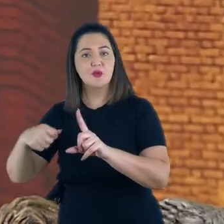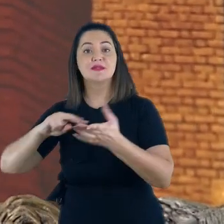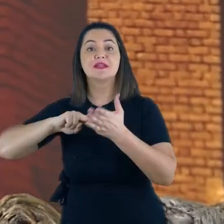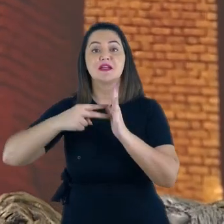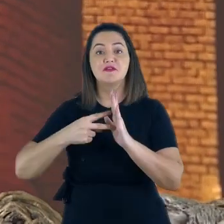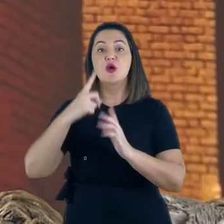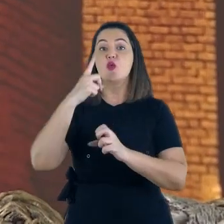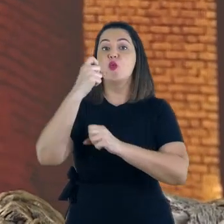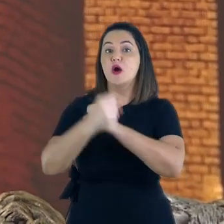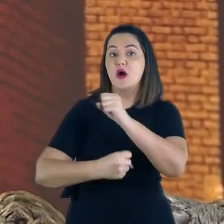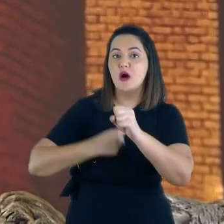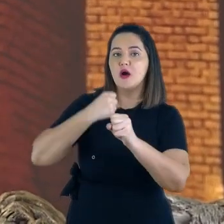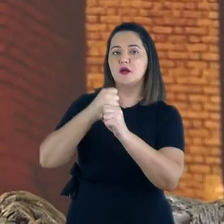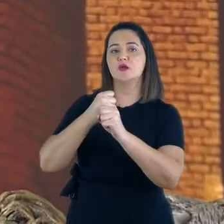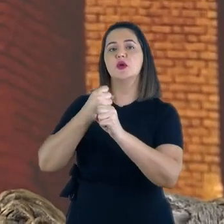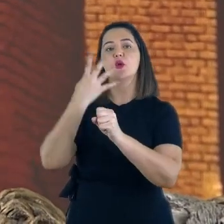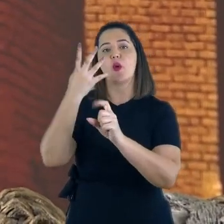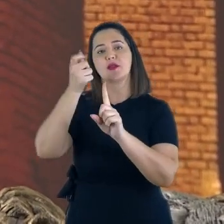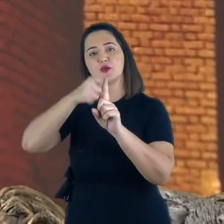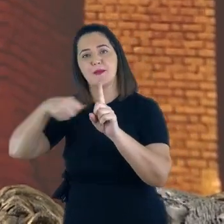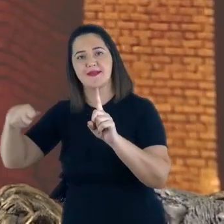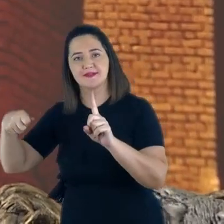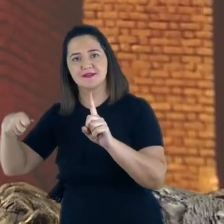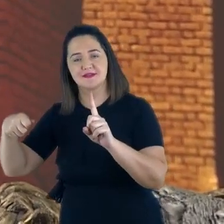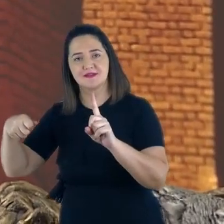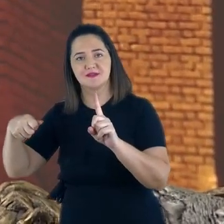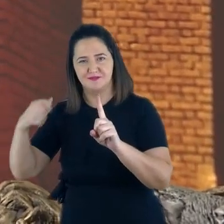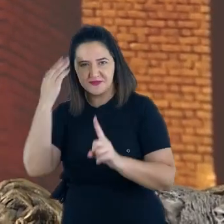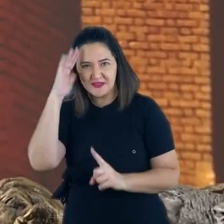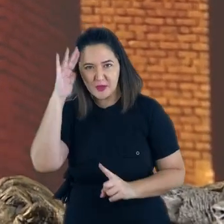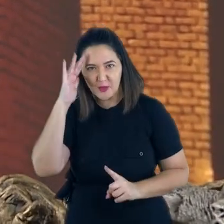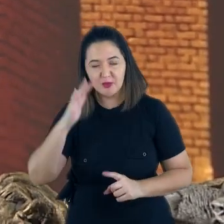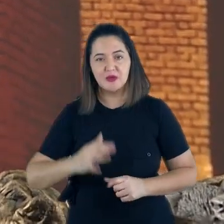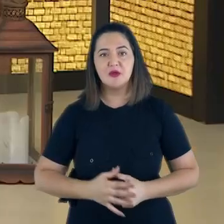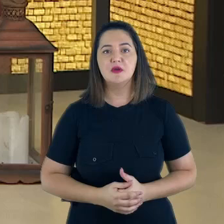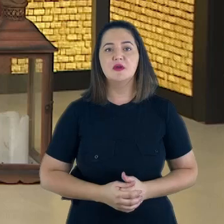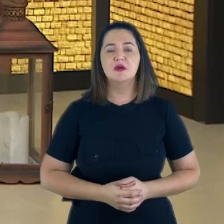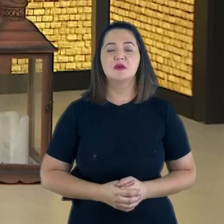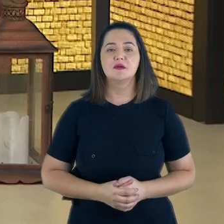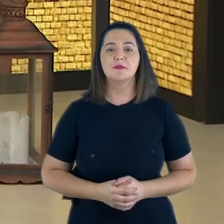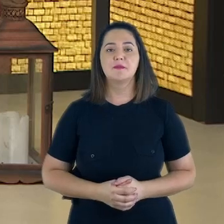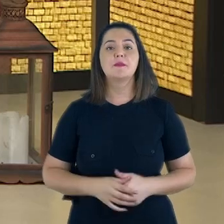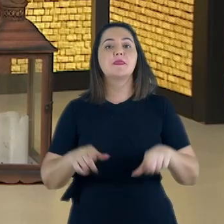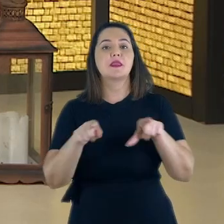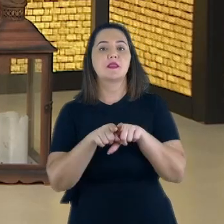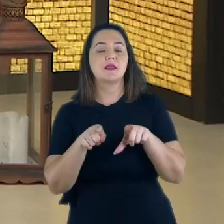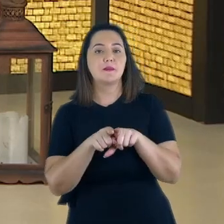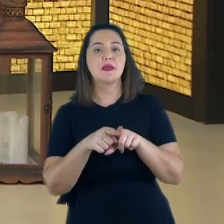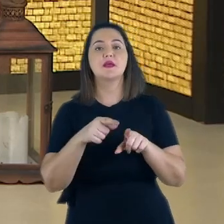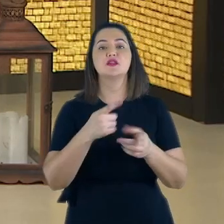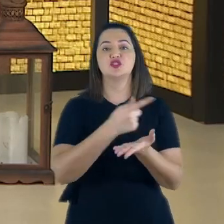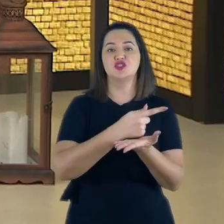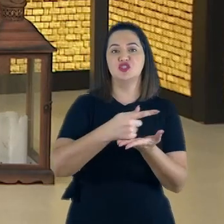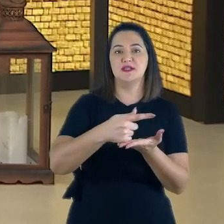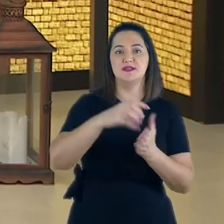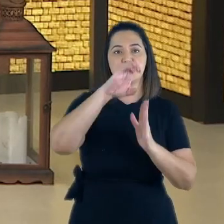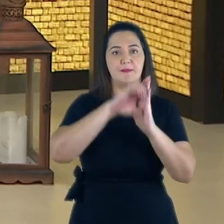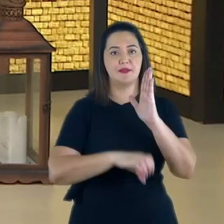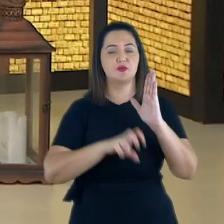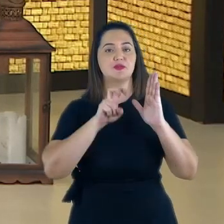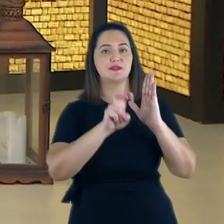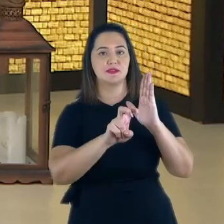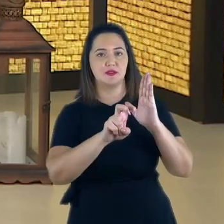meses, mas no hebraico está dia e meses. Também, numa passagem de Gênesis, capítulo